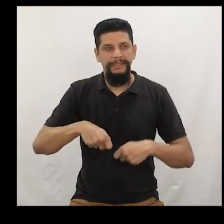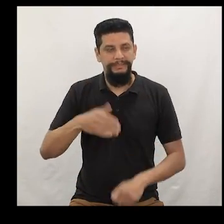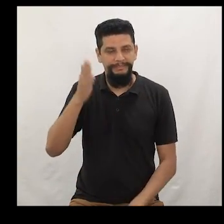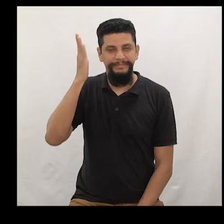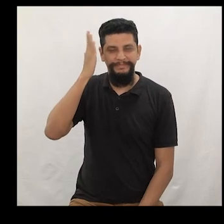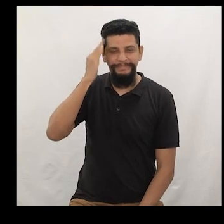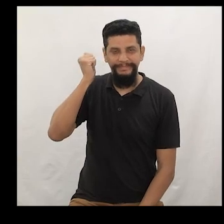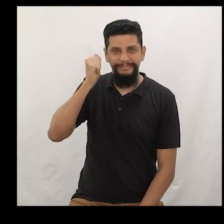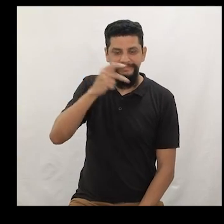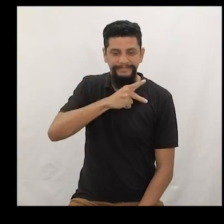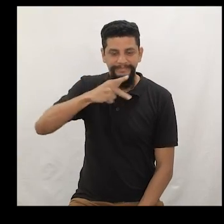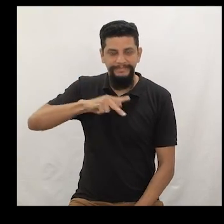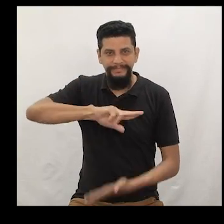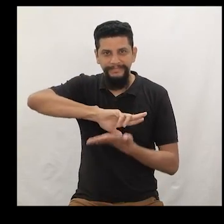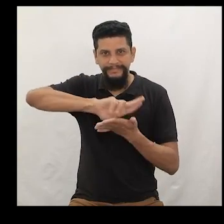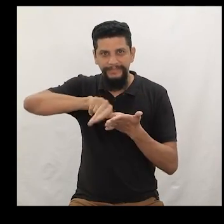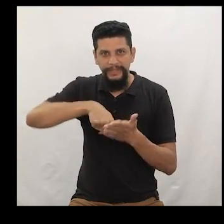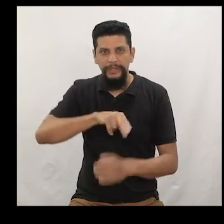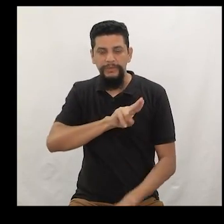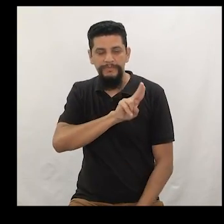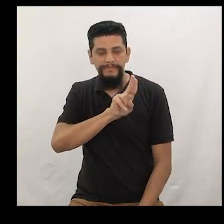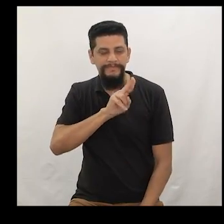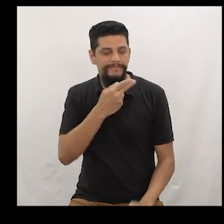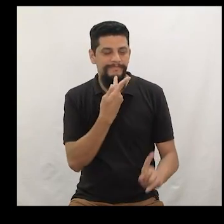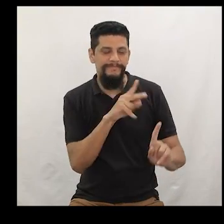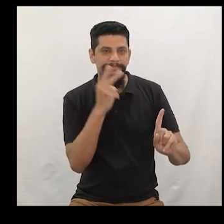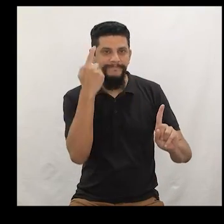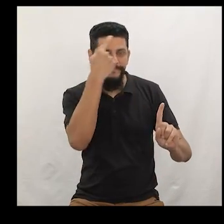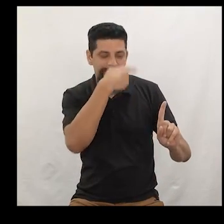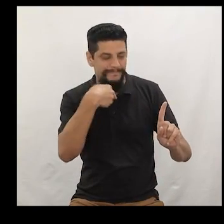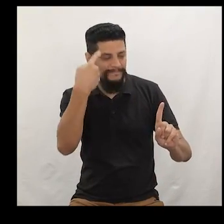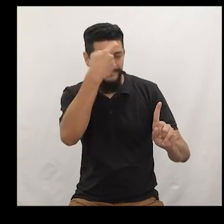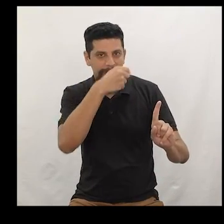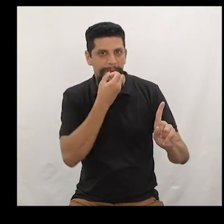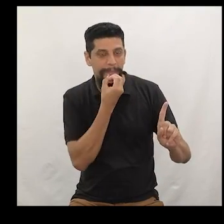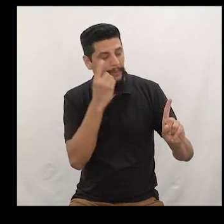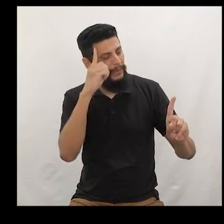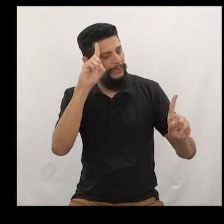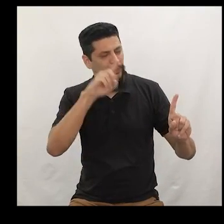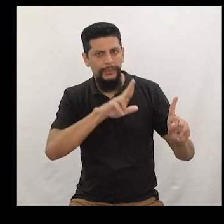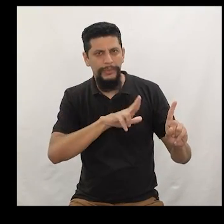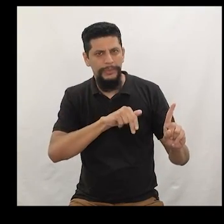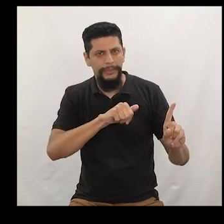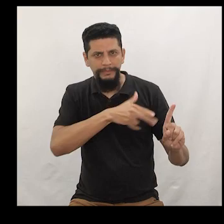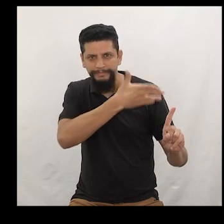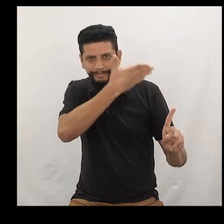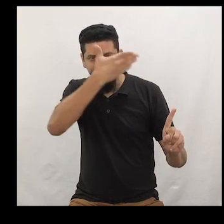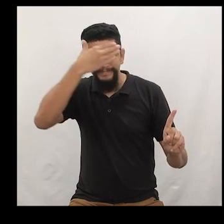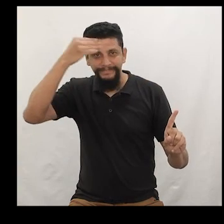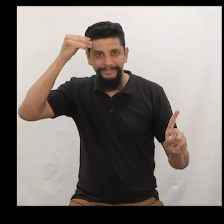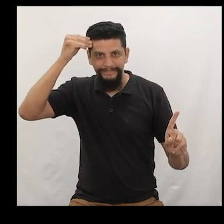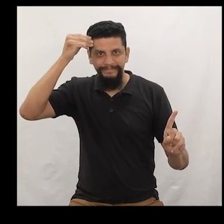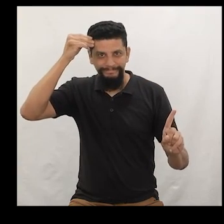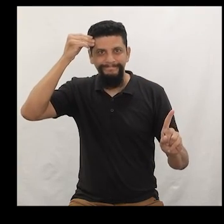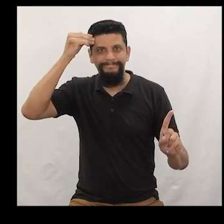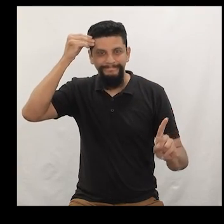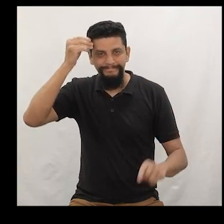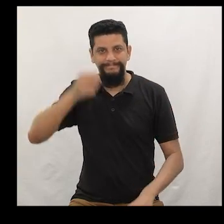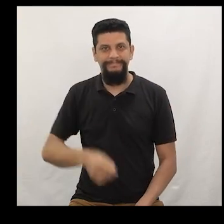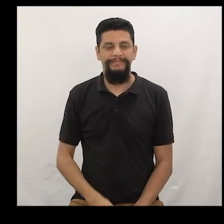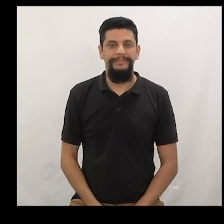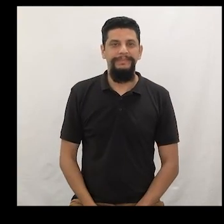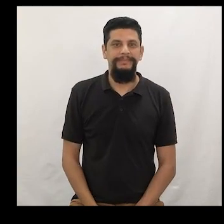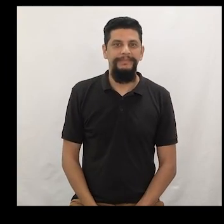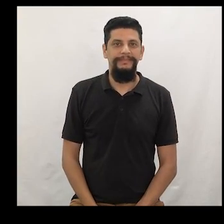Mas pode saber, professora, do seu rosto me dando bom dia, eu não vou me esquecer.